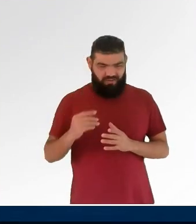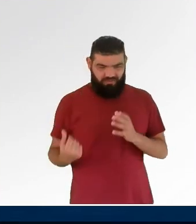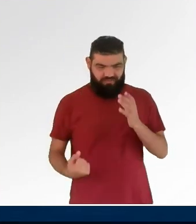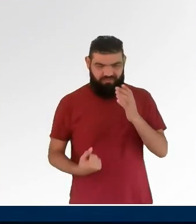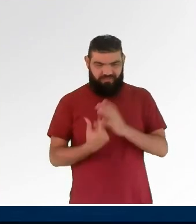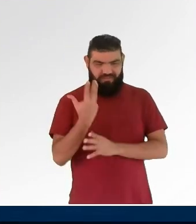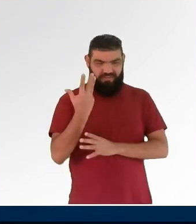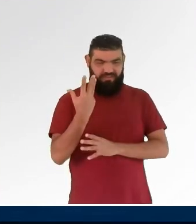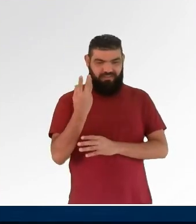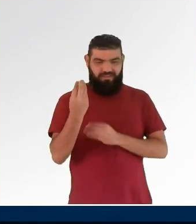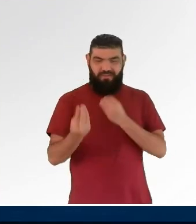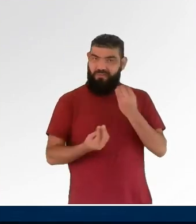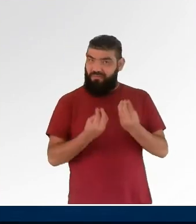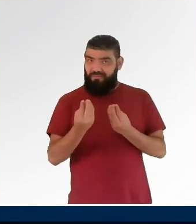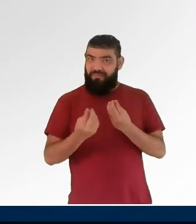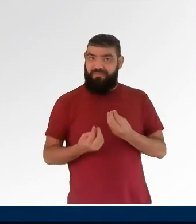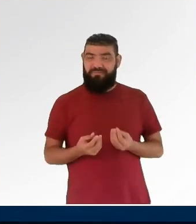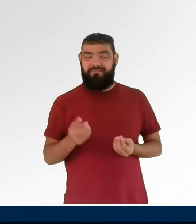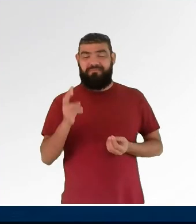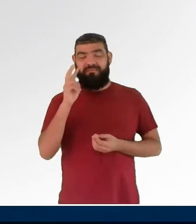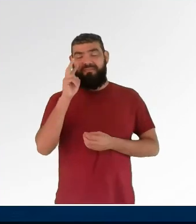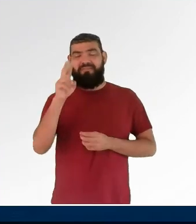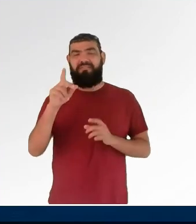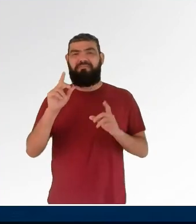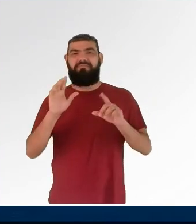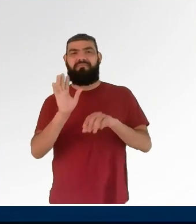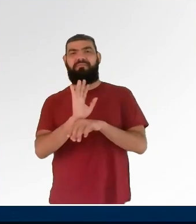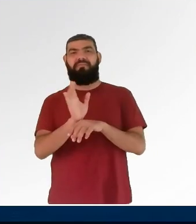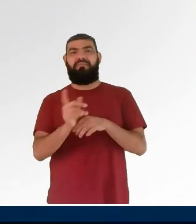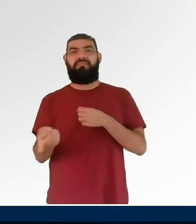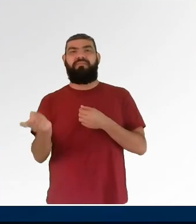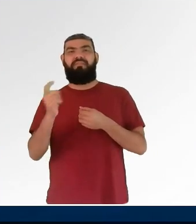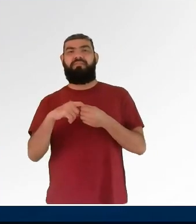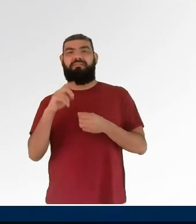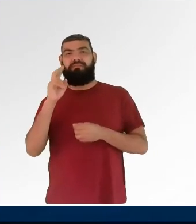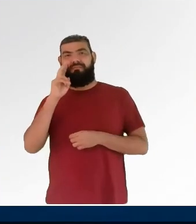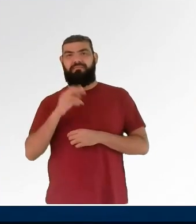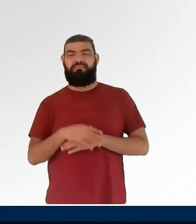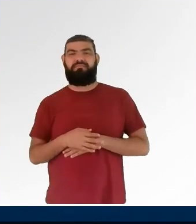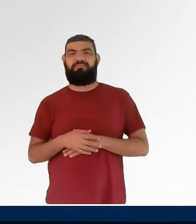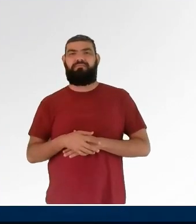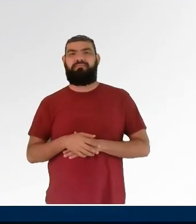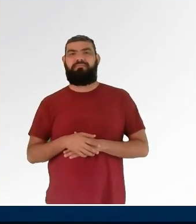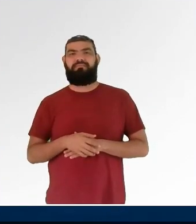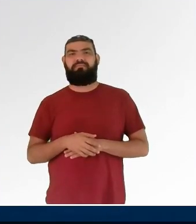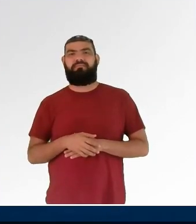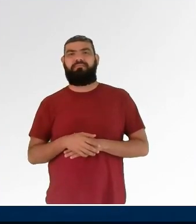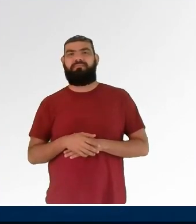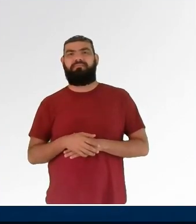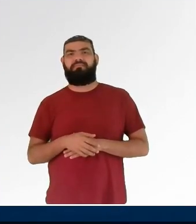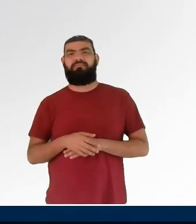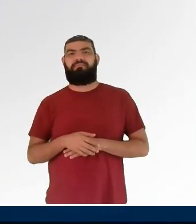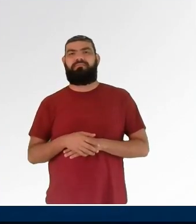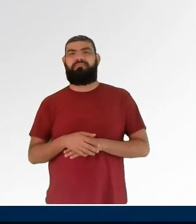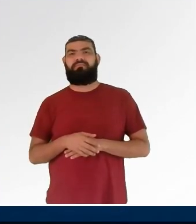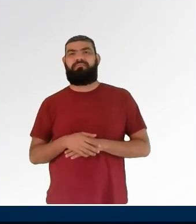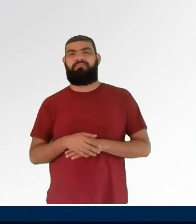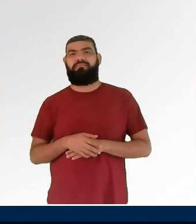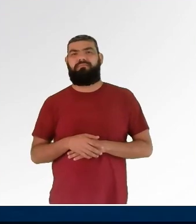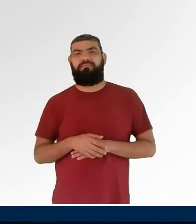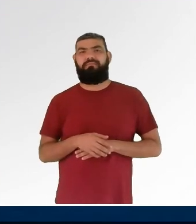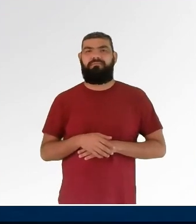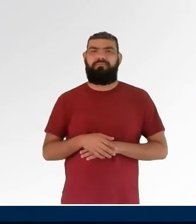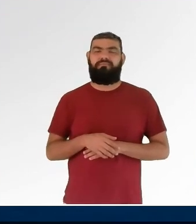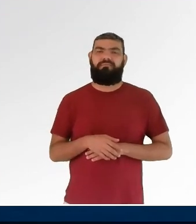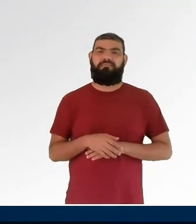vamos assistir agora um trechinho e depois voltamos para conversar. Hoje eu vou dividir um pouquinho sobre uma história de